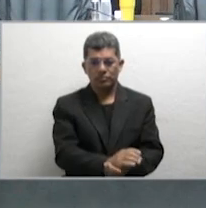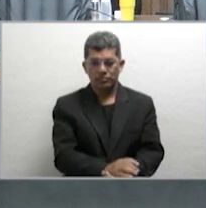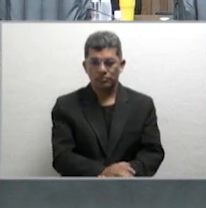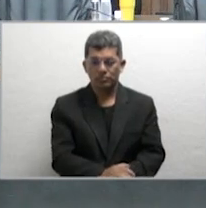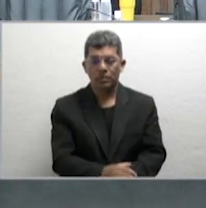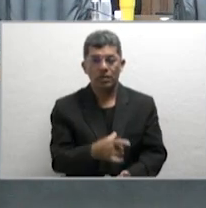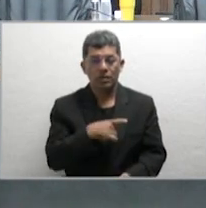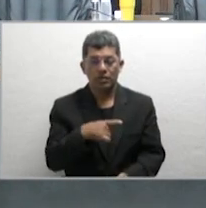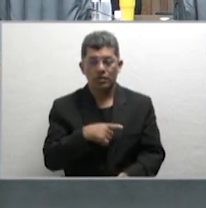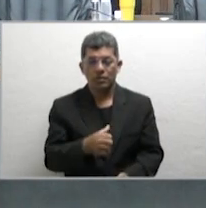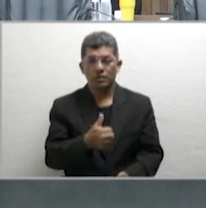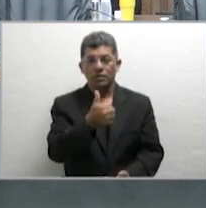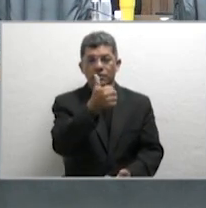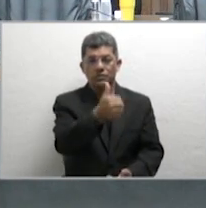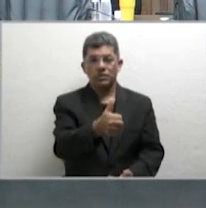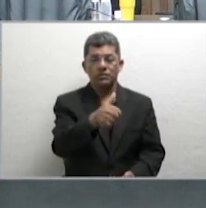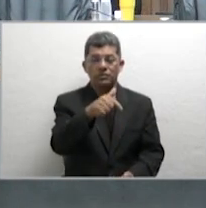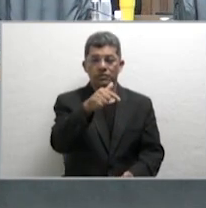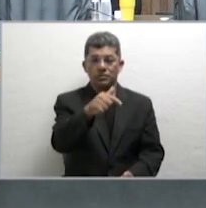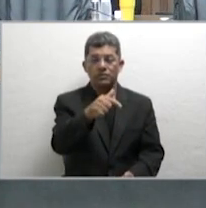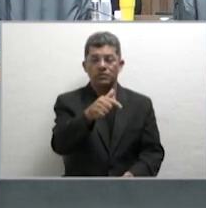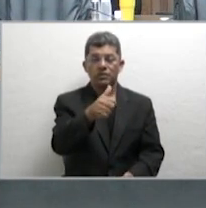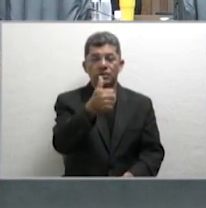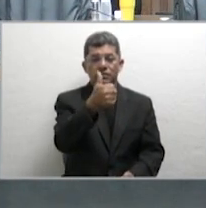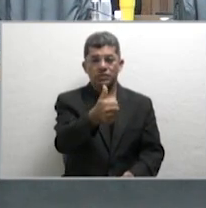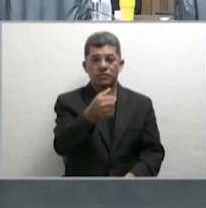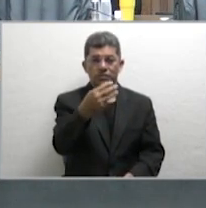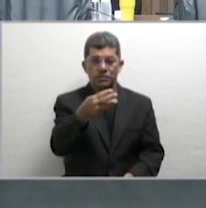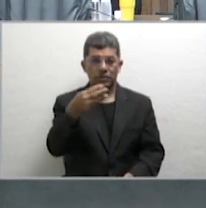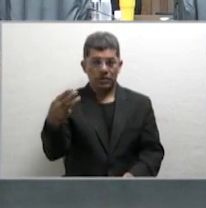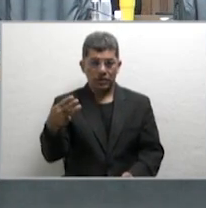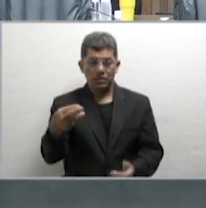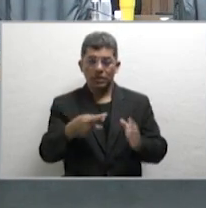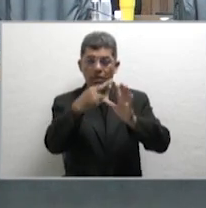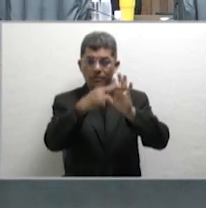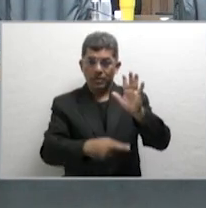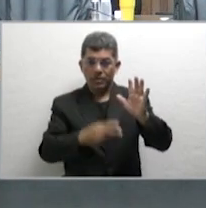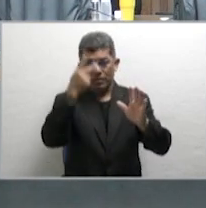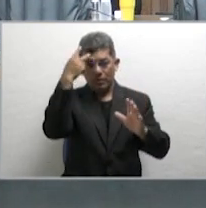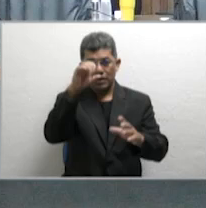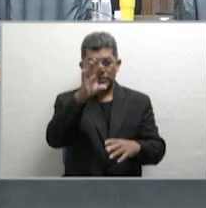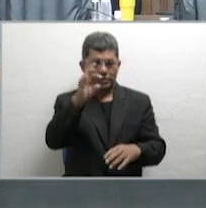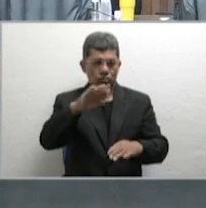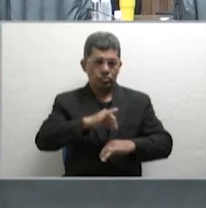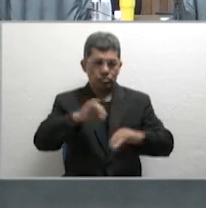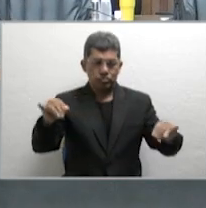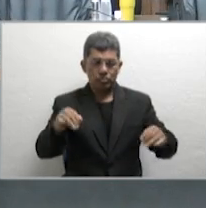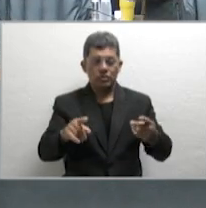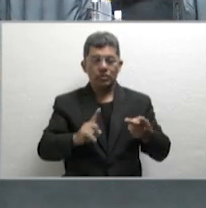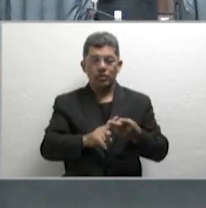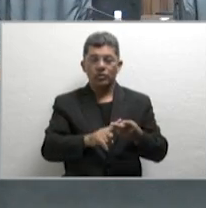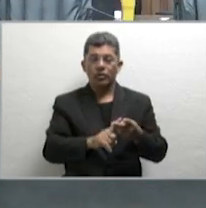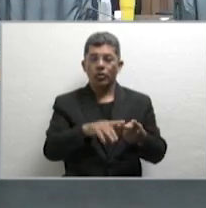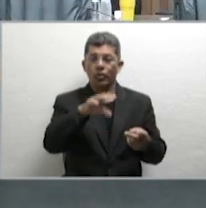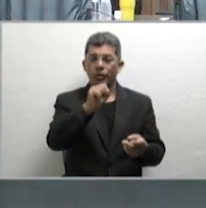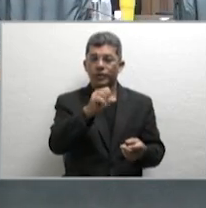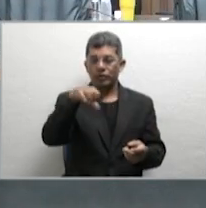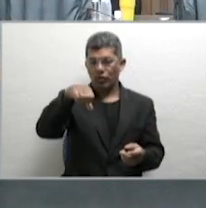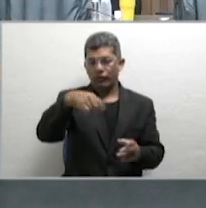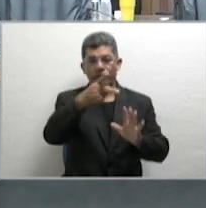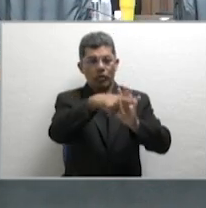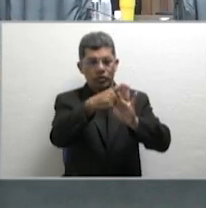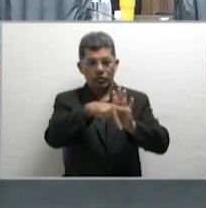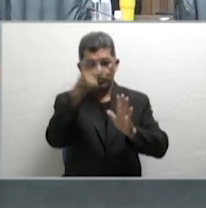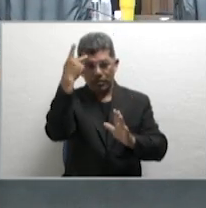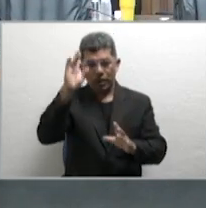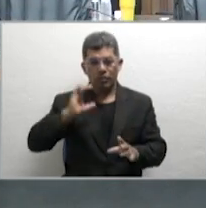Temos sobre a mesa 133 requerimentos que serão destinados para os seus destinatários e 89 projetos que irão ser encaminhados às suas